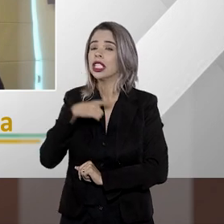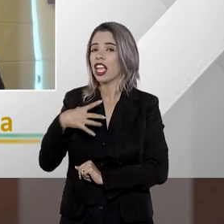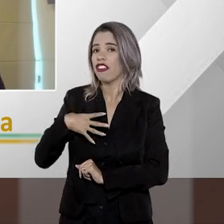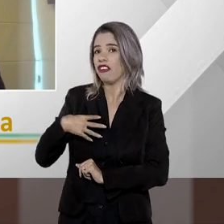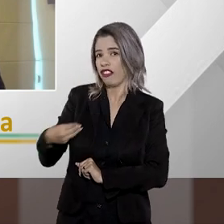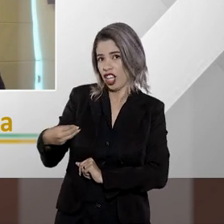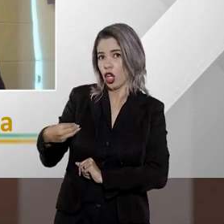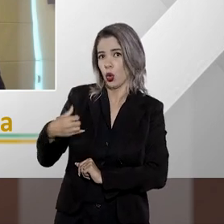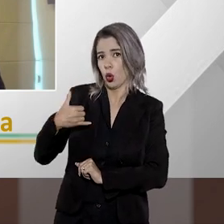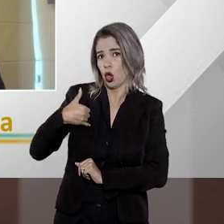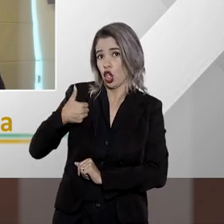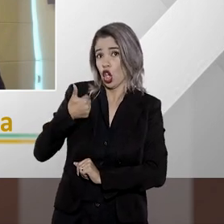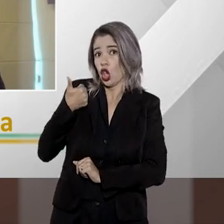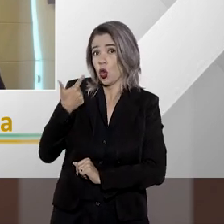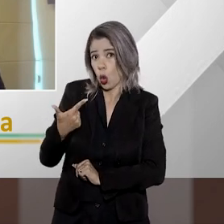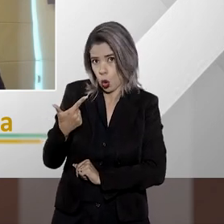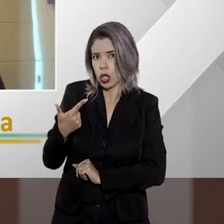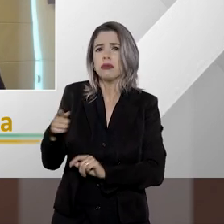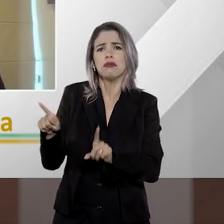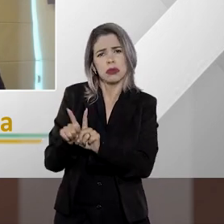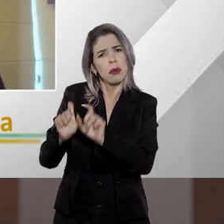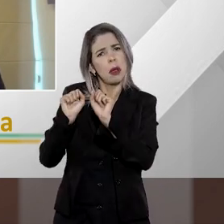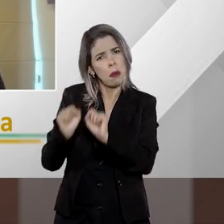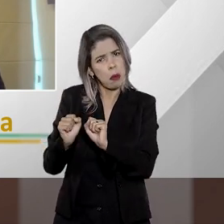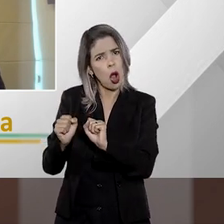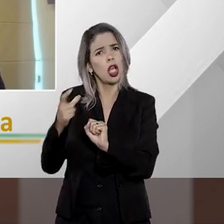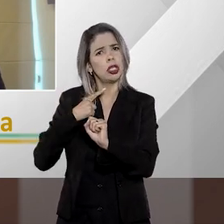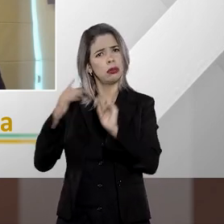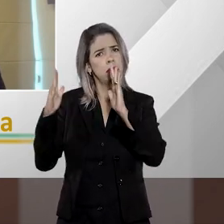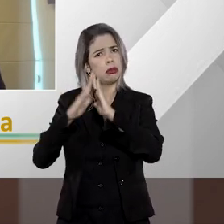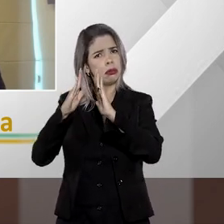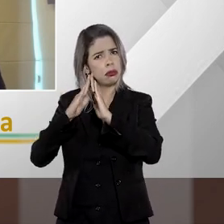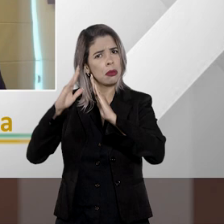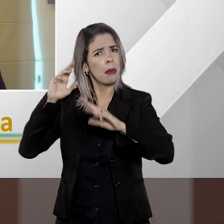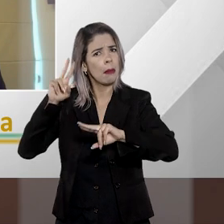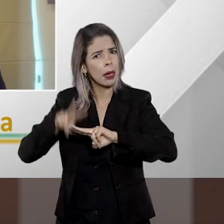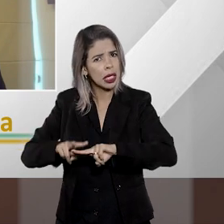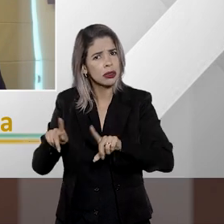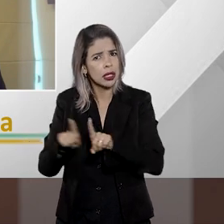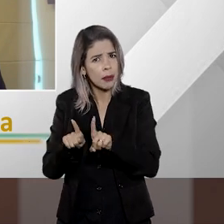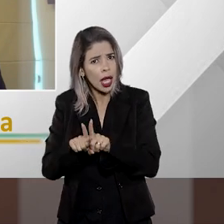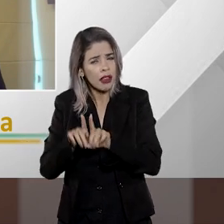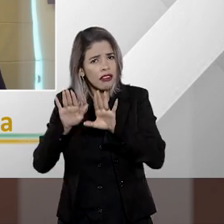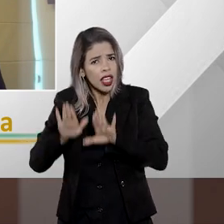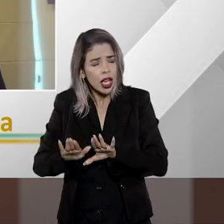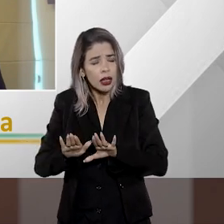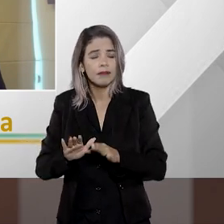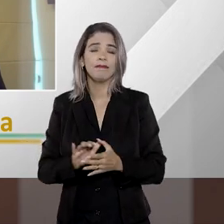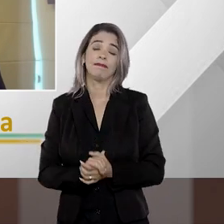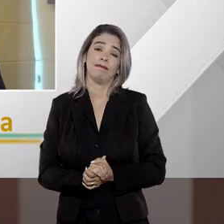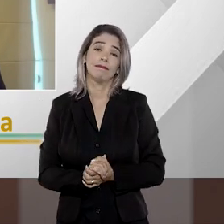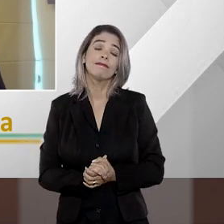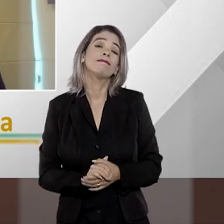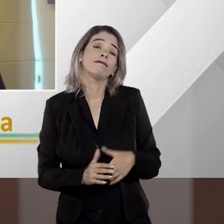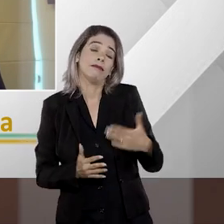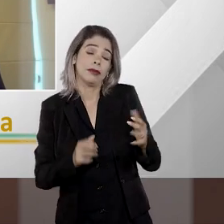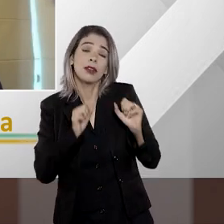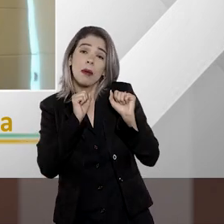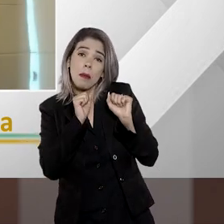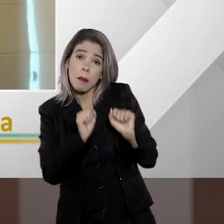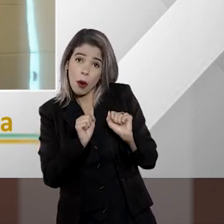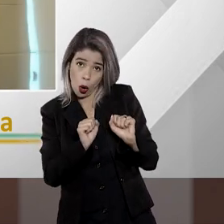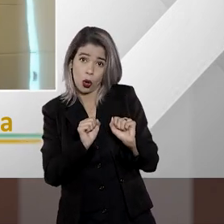seja, de até 12 anos de idade, ele também pode ser beneficiado pela prisão domiciliar, professor Vitor? Bom, ele vai poder